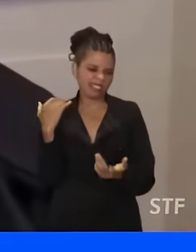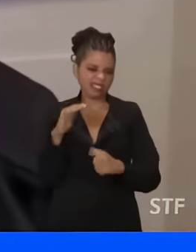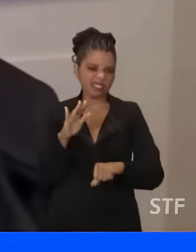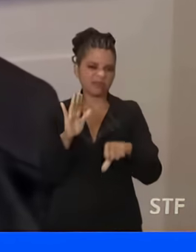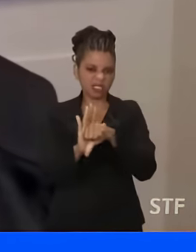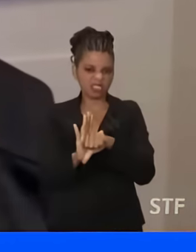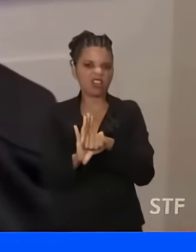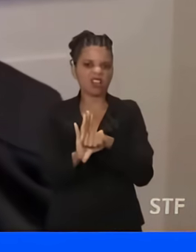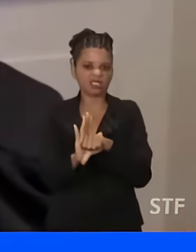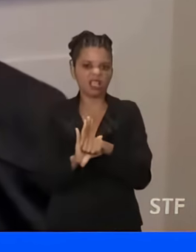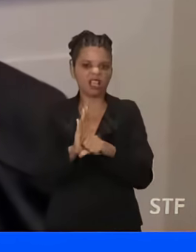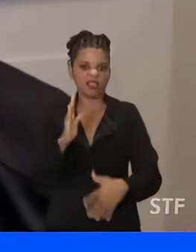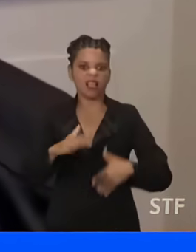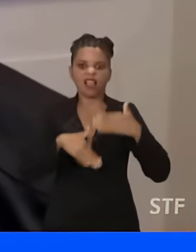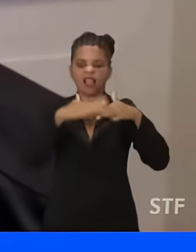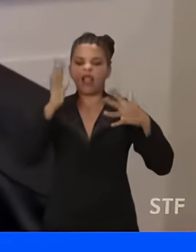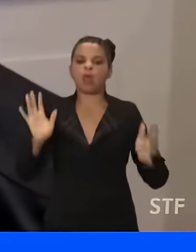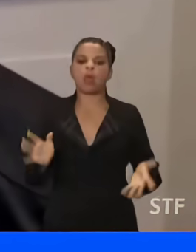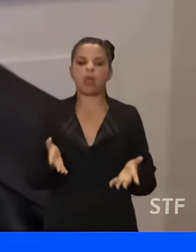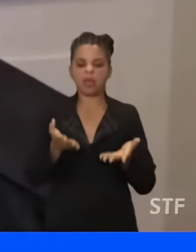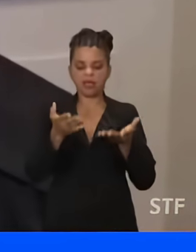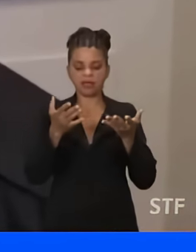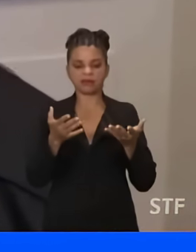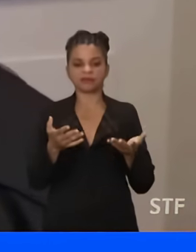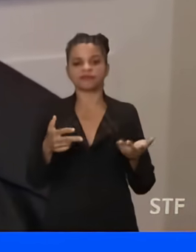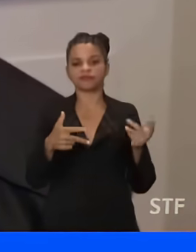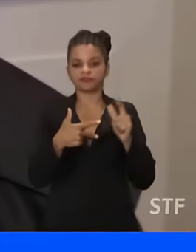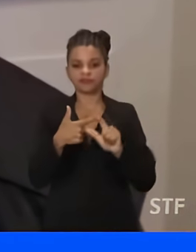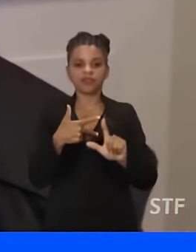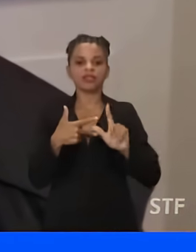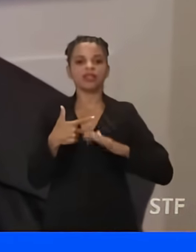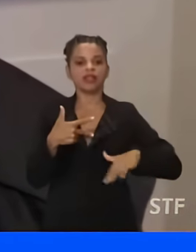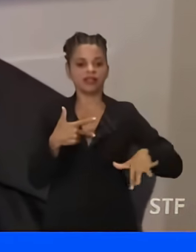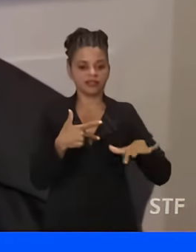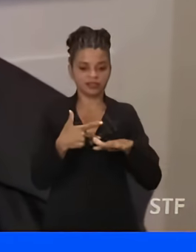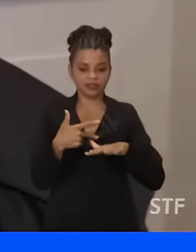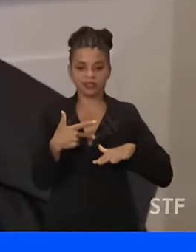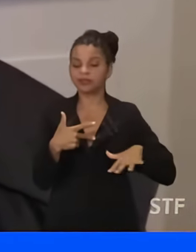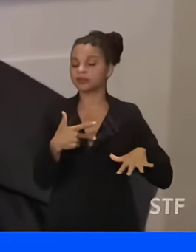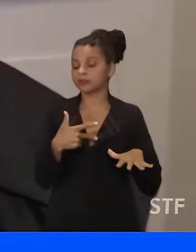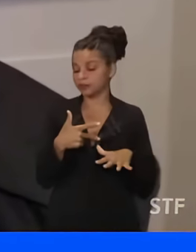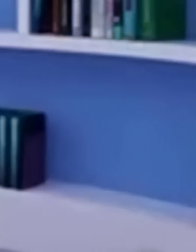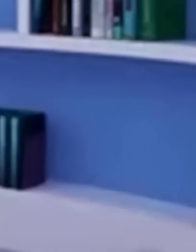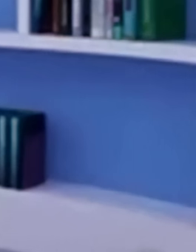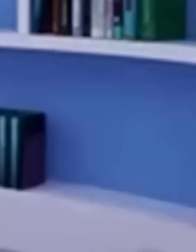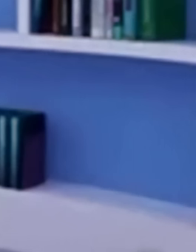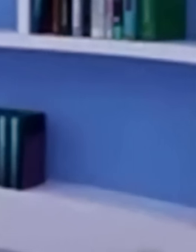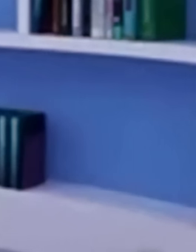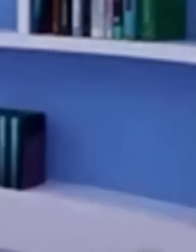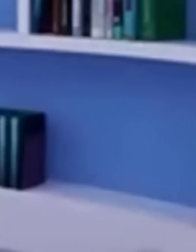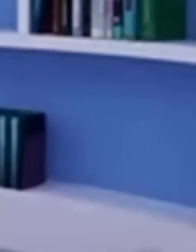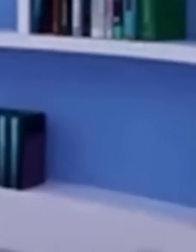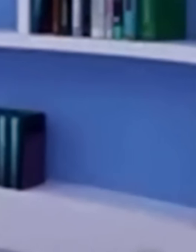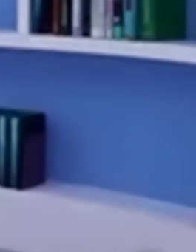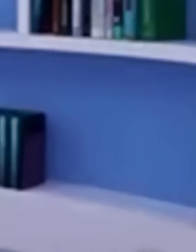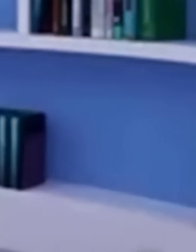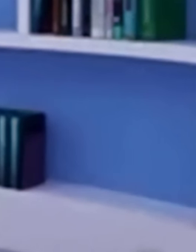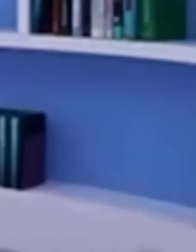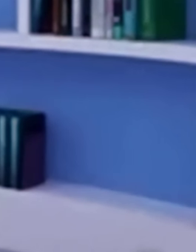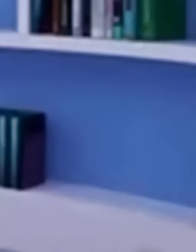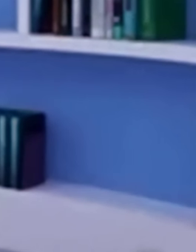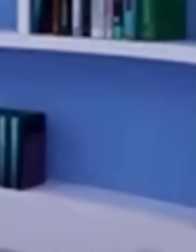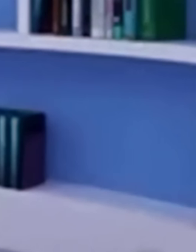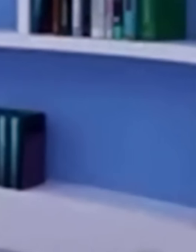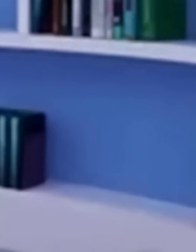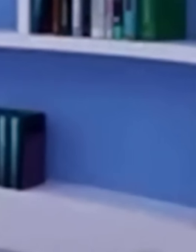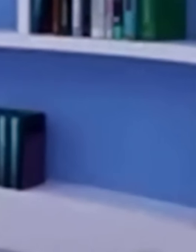legislador, e não é só em relação aos crimes contra a honra, o legislador tem uma lógica. Bem, meus amigos, como